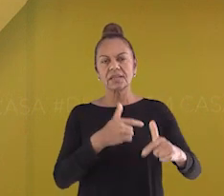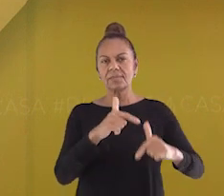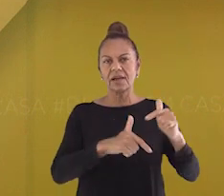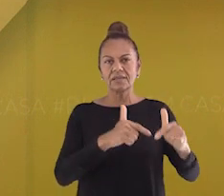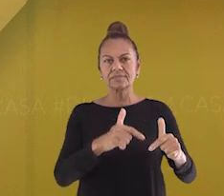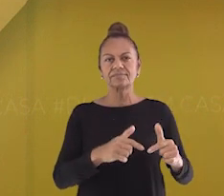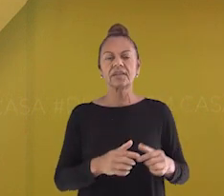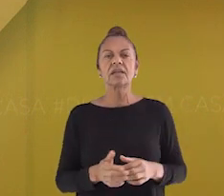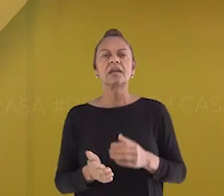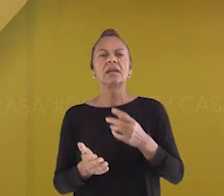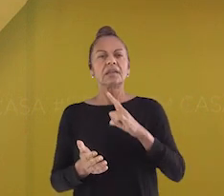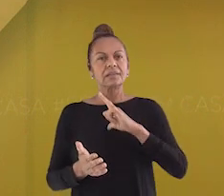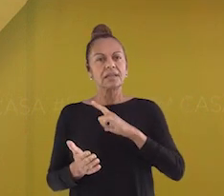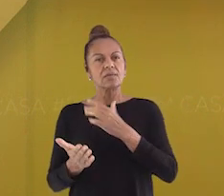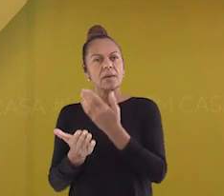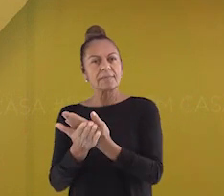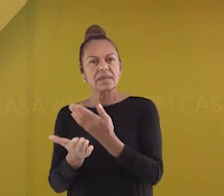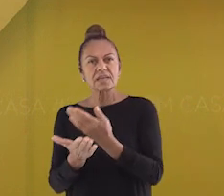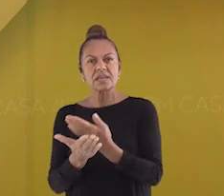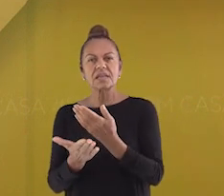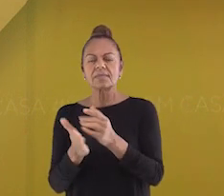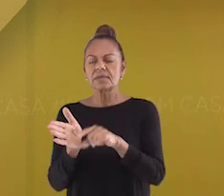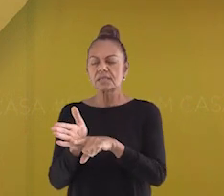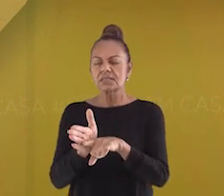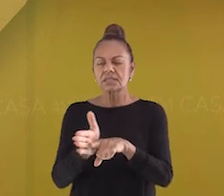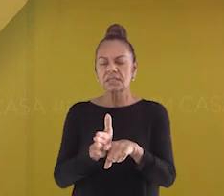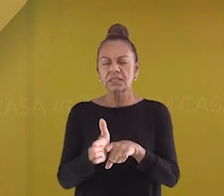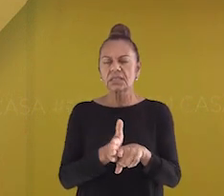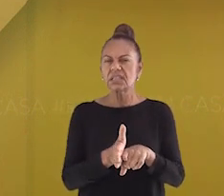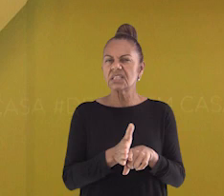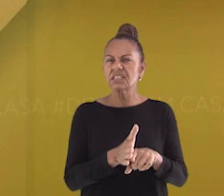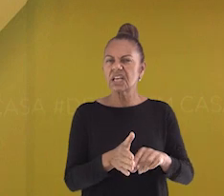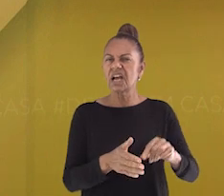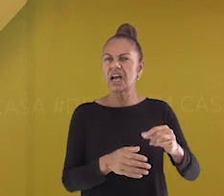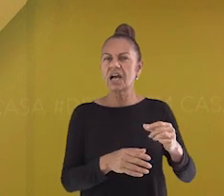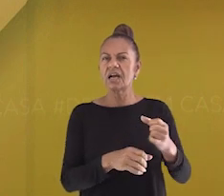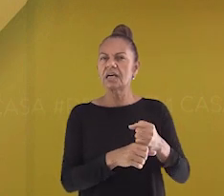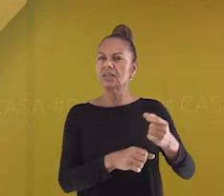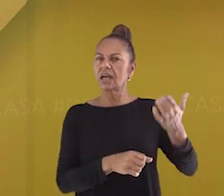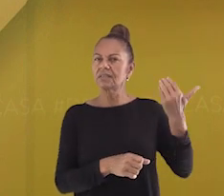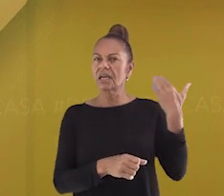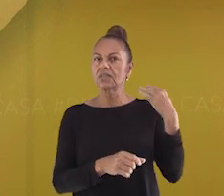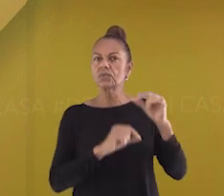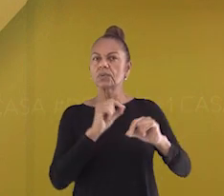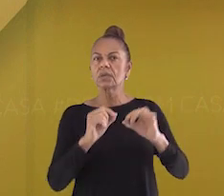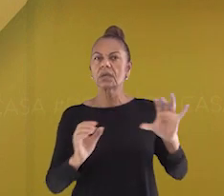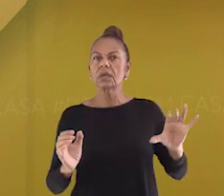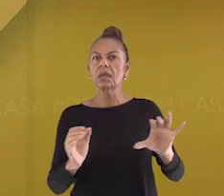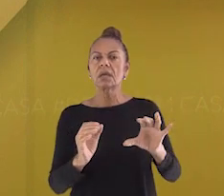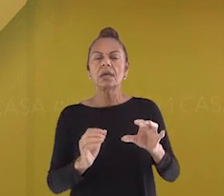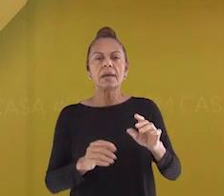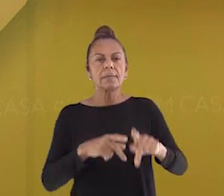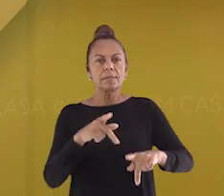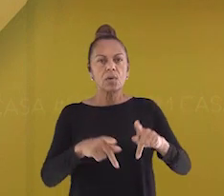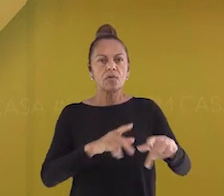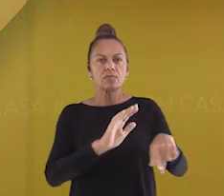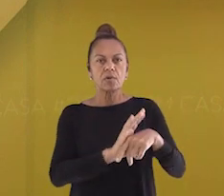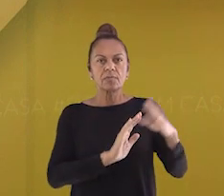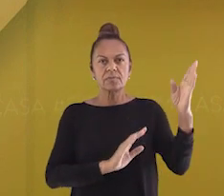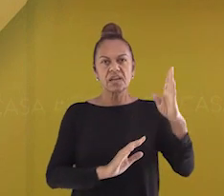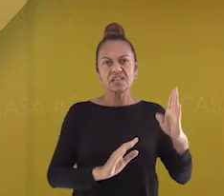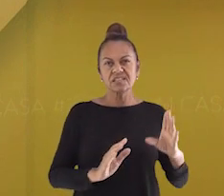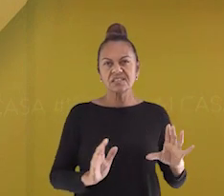anos de idade. Um estudo realizado em 2019 estimou-se que aproximadamente